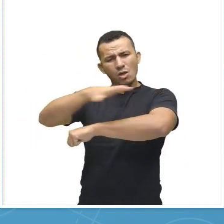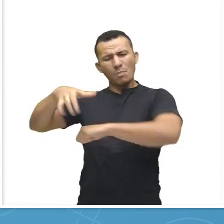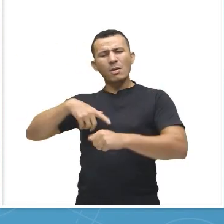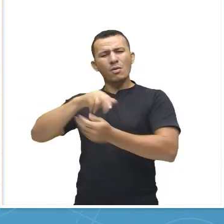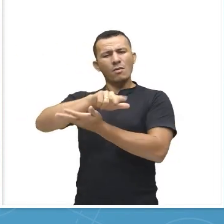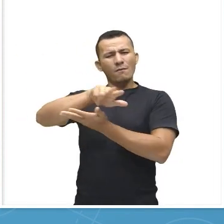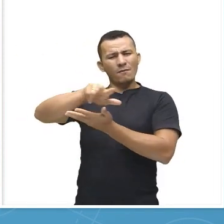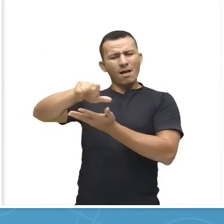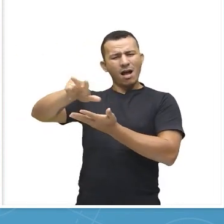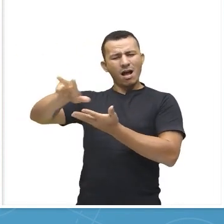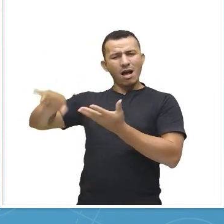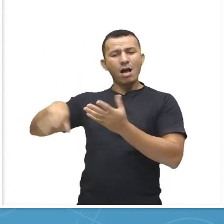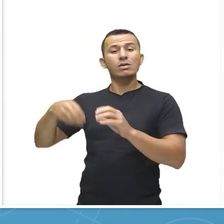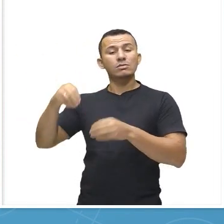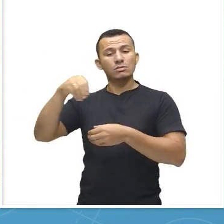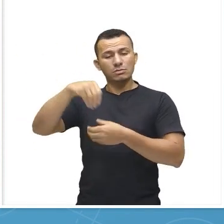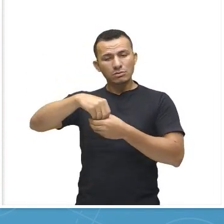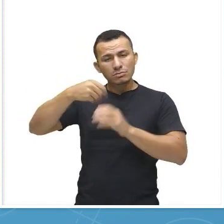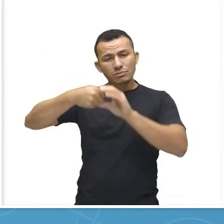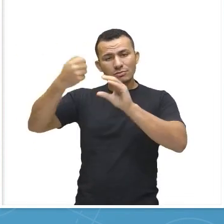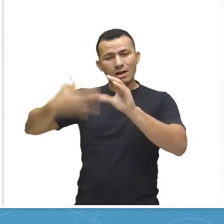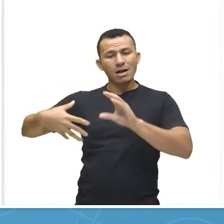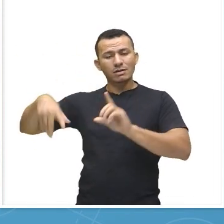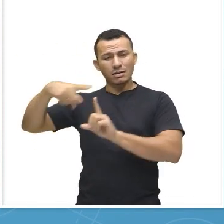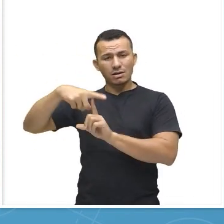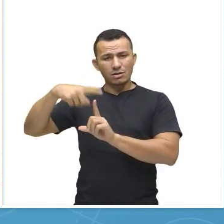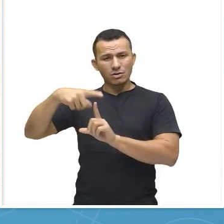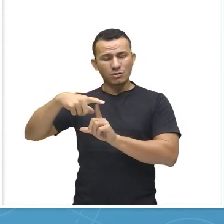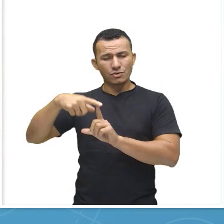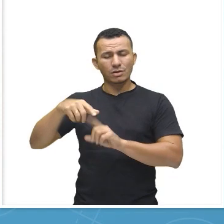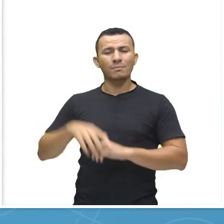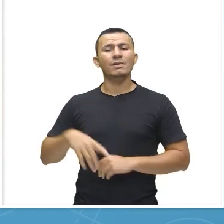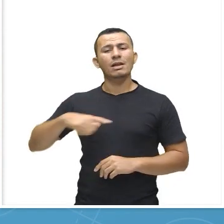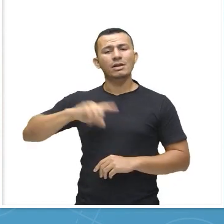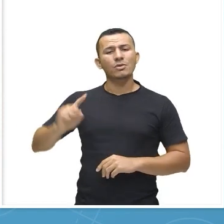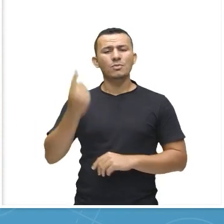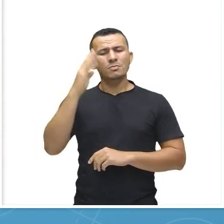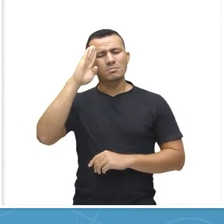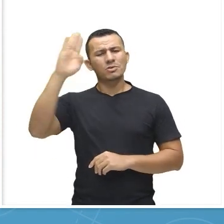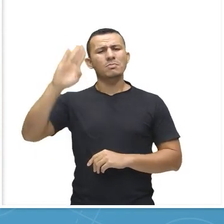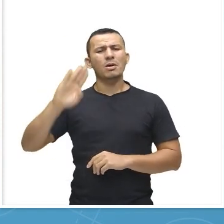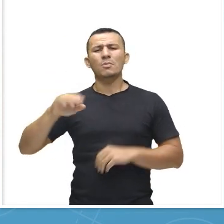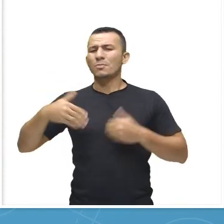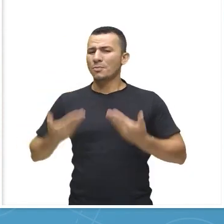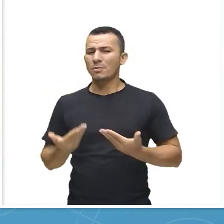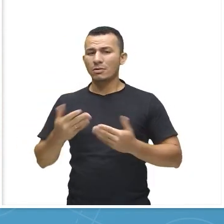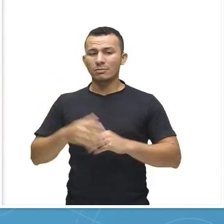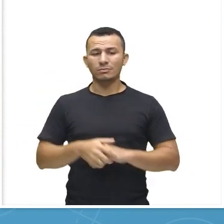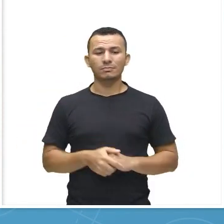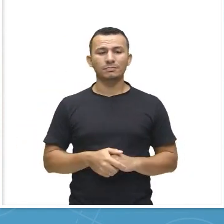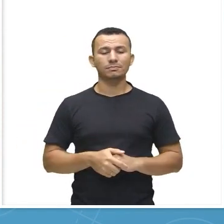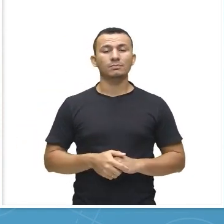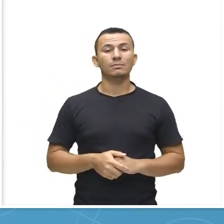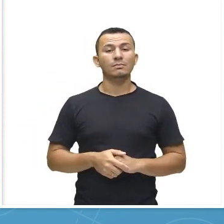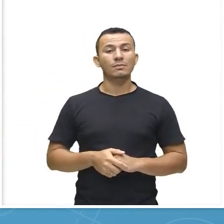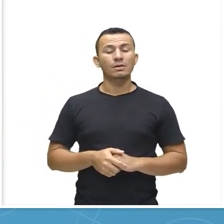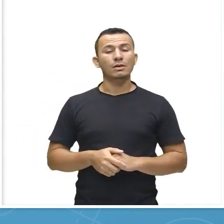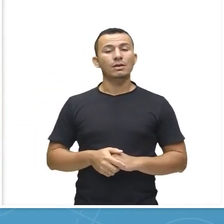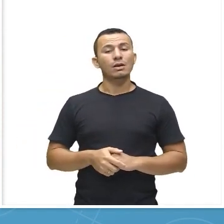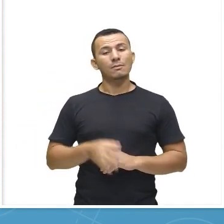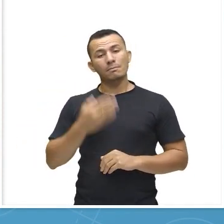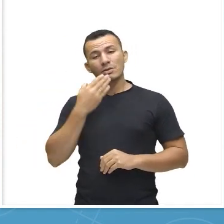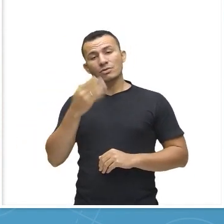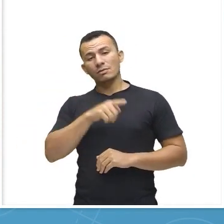feições morfológicas em seu território, sendo predominantemente o quê? Então primeiro eu quero que você observe o mapa, tá?